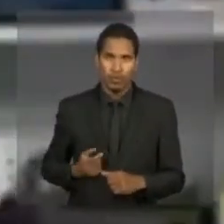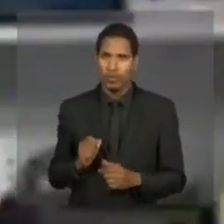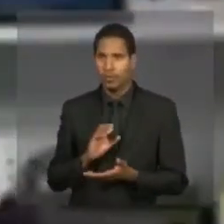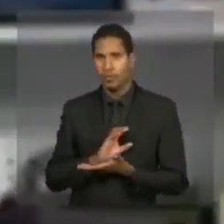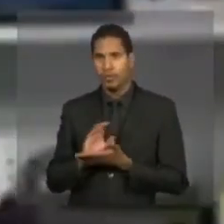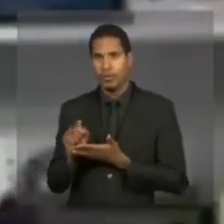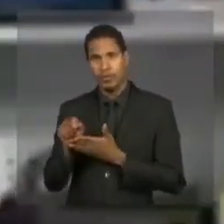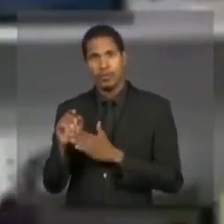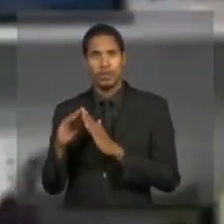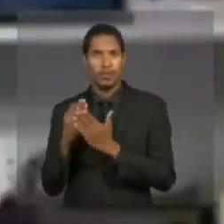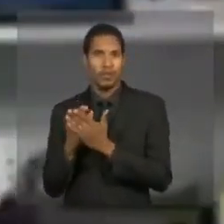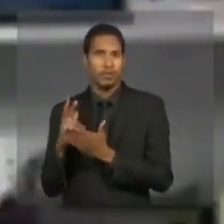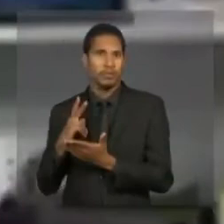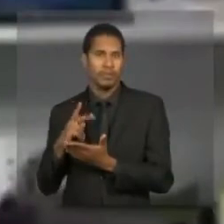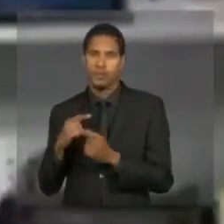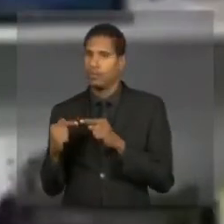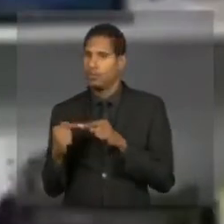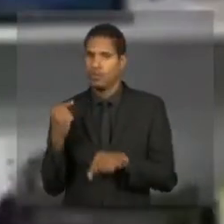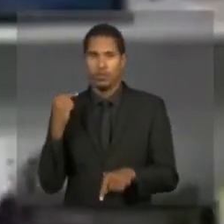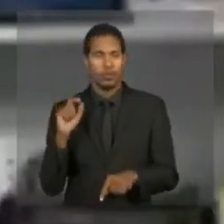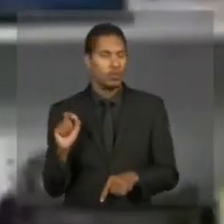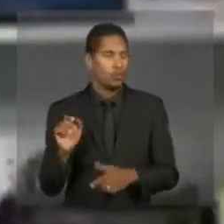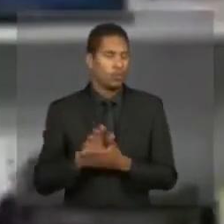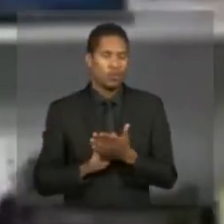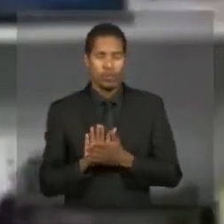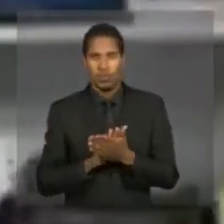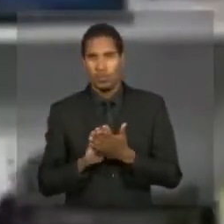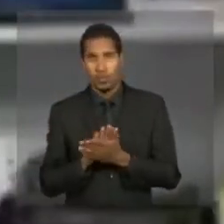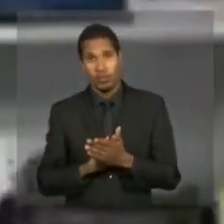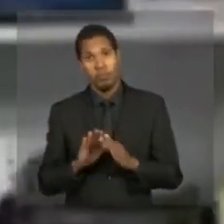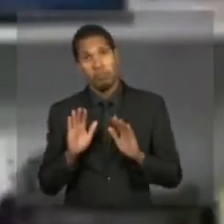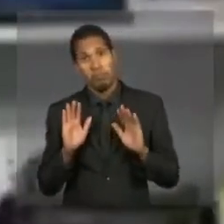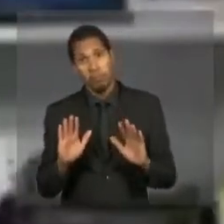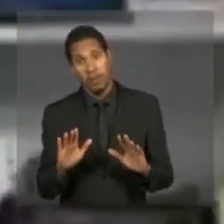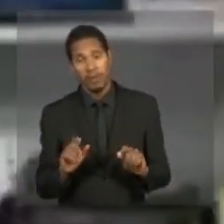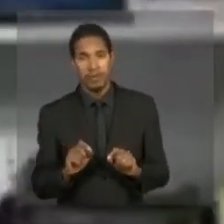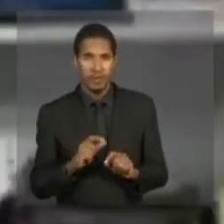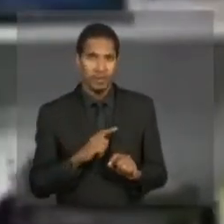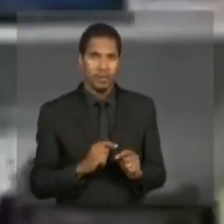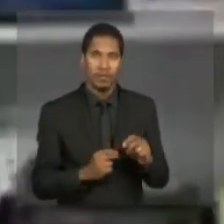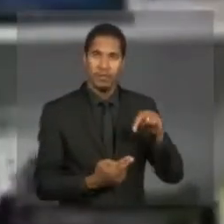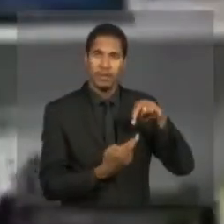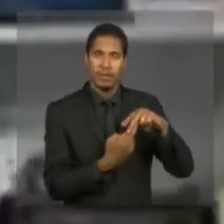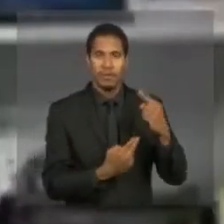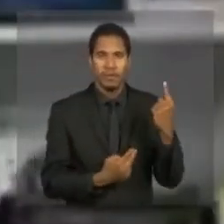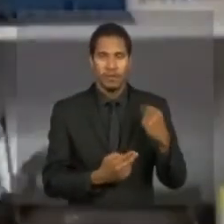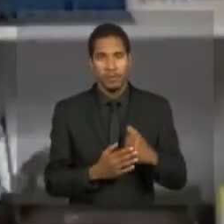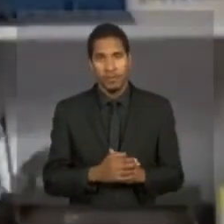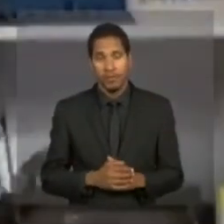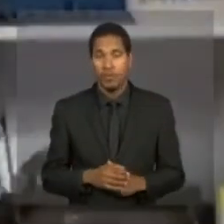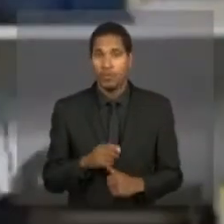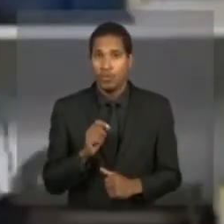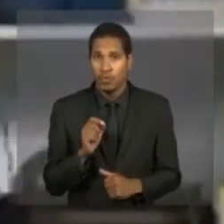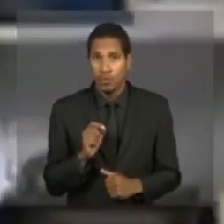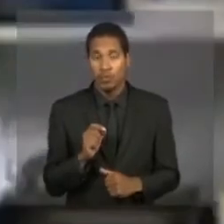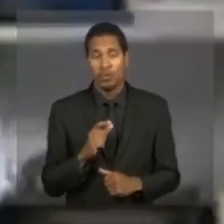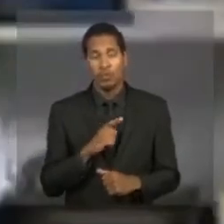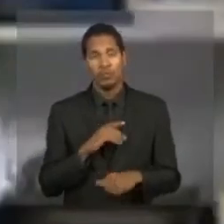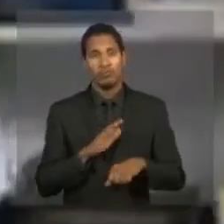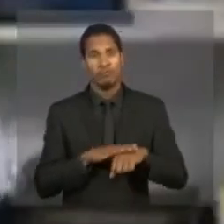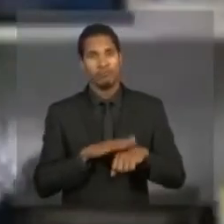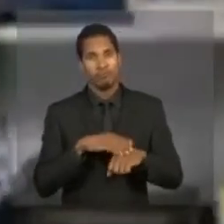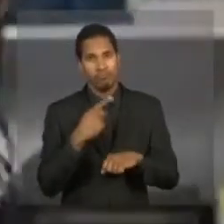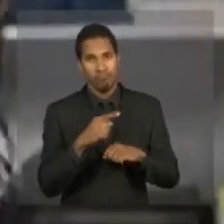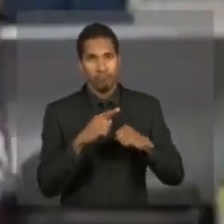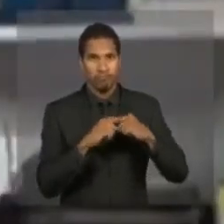escola privada que não preencha que não tem essas características. Mas, parágrafo 1º, os recursos de que trata esse artigo poderão